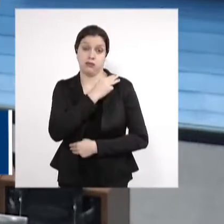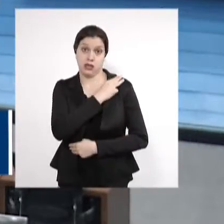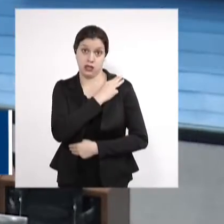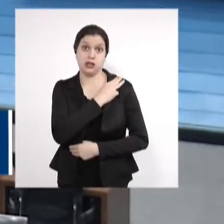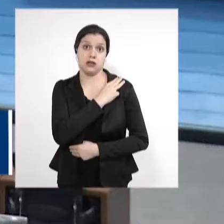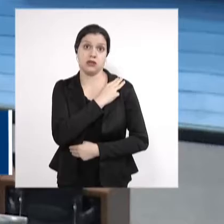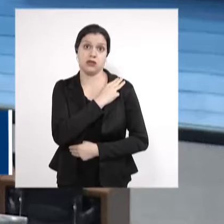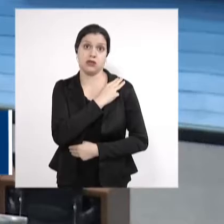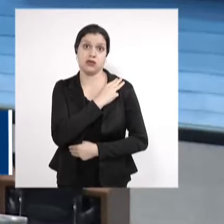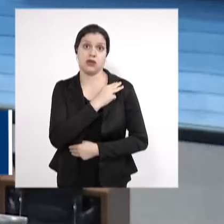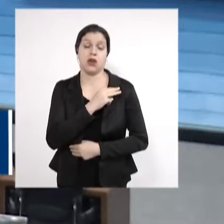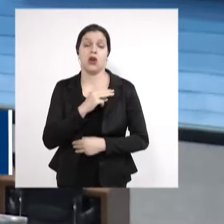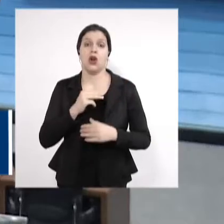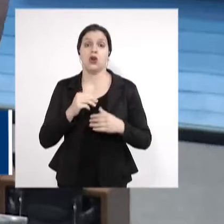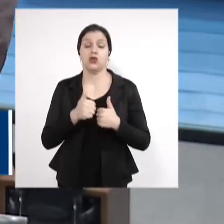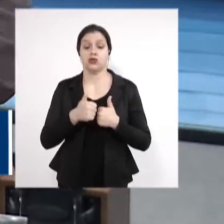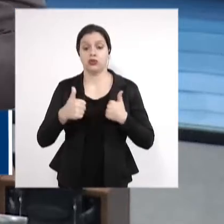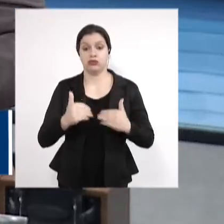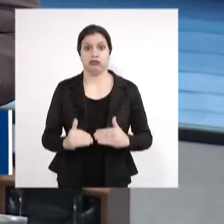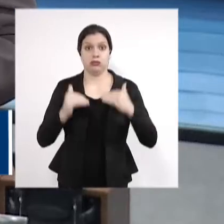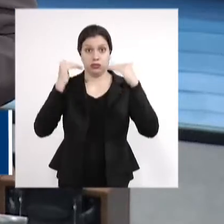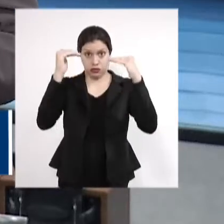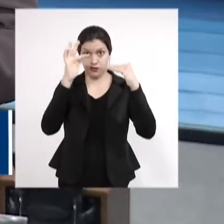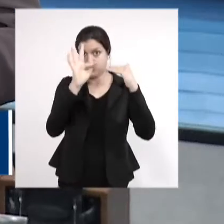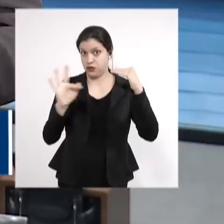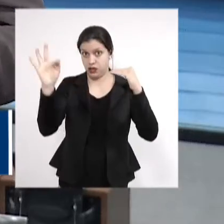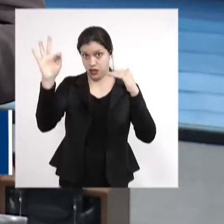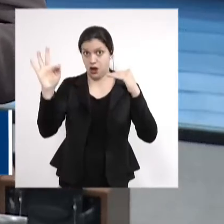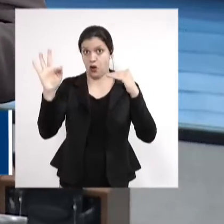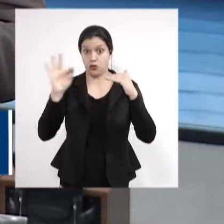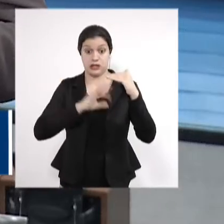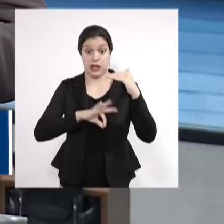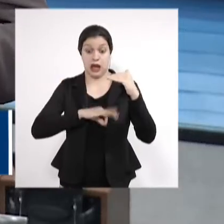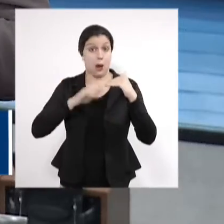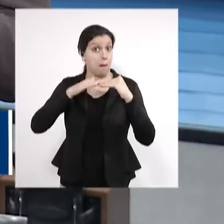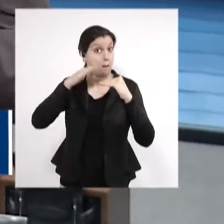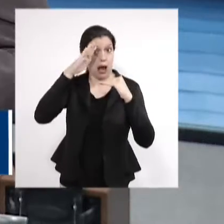deles que está vinculada a dos ministros do Supremo Tribunal Federal.